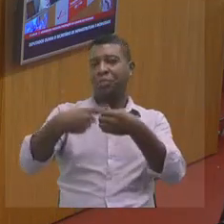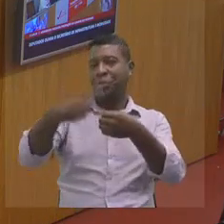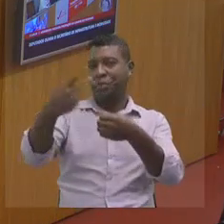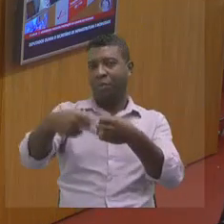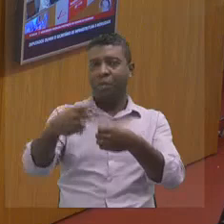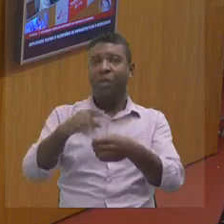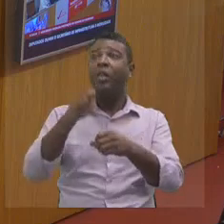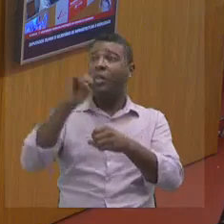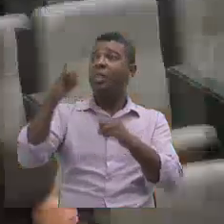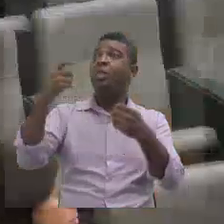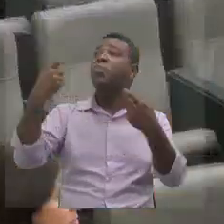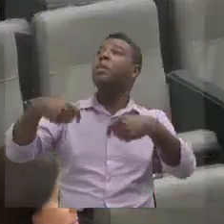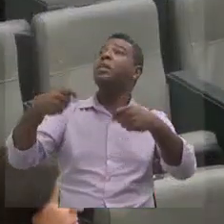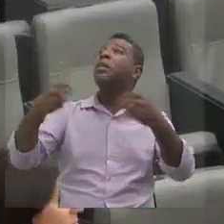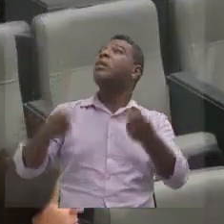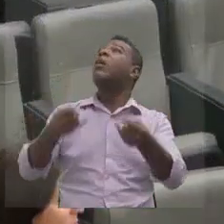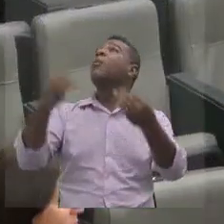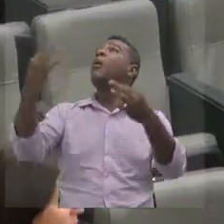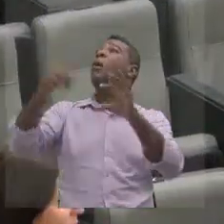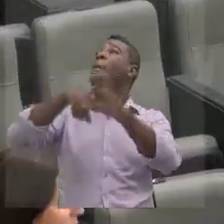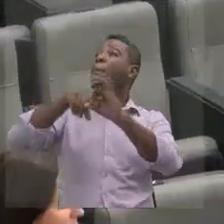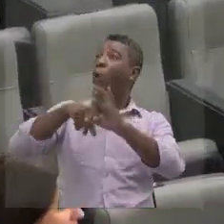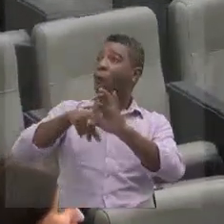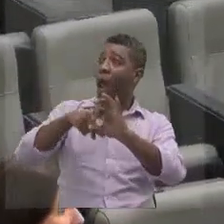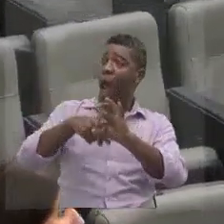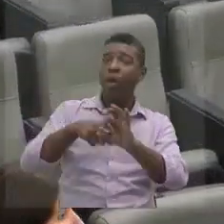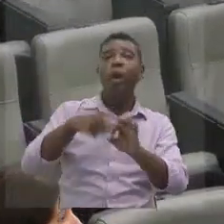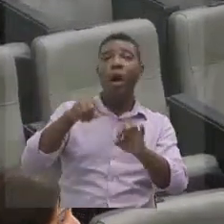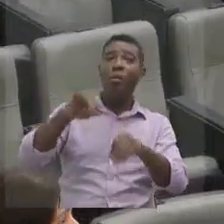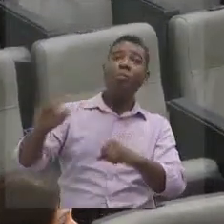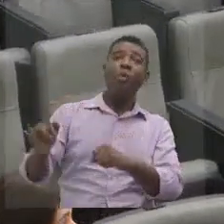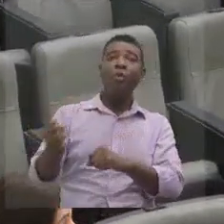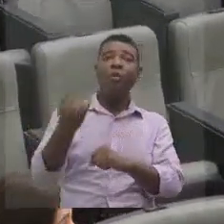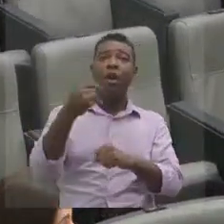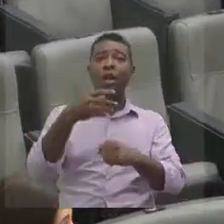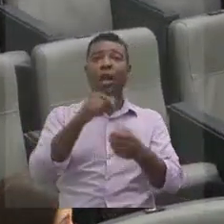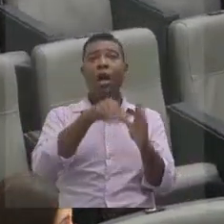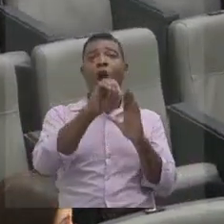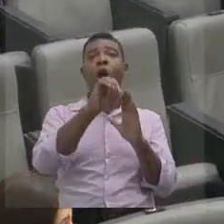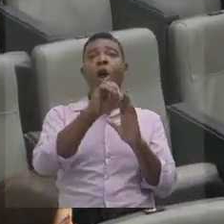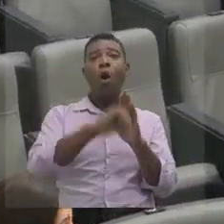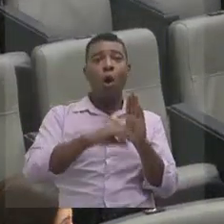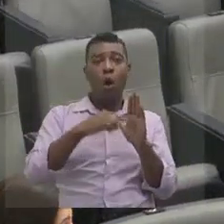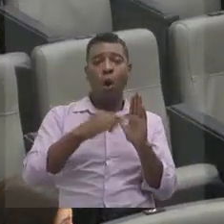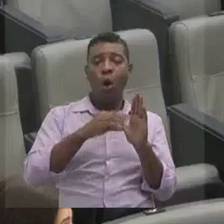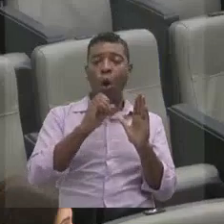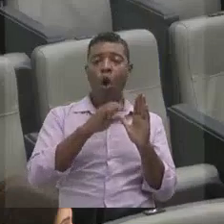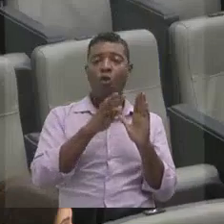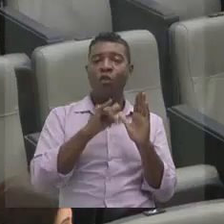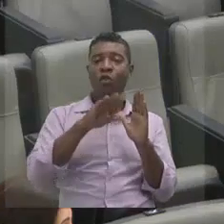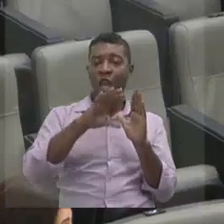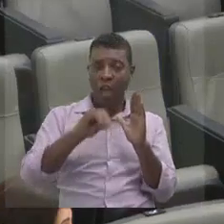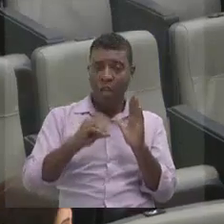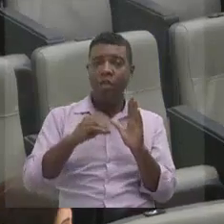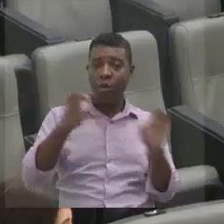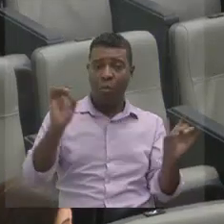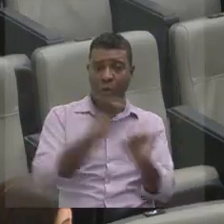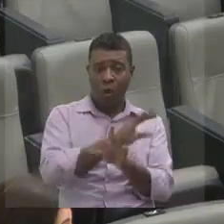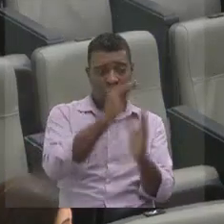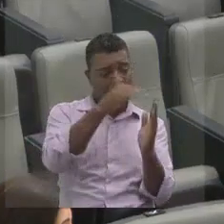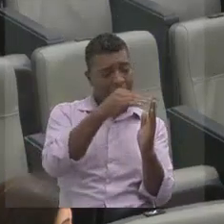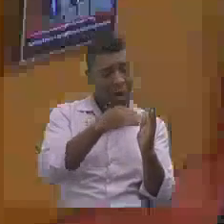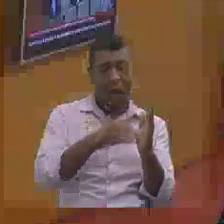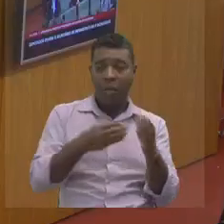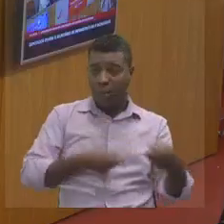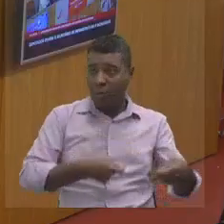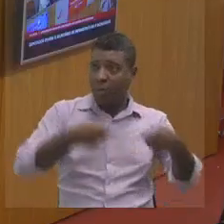demanda lá de estrada viu gente vai buraco já Aproveita e dá o pulo nos homem aqui ó já deixa eu fiz pronto aí meu Prefeito dá mole não continuando aqui